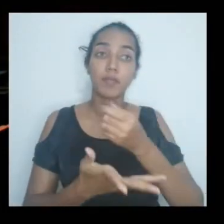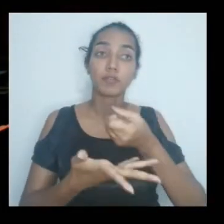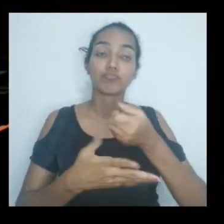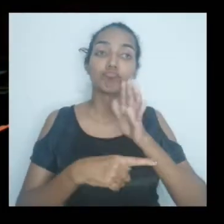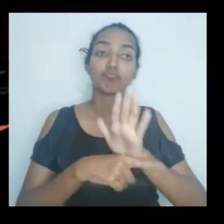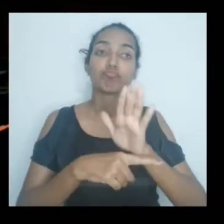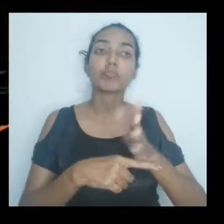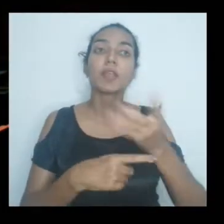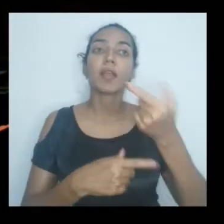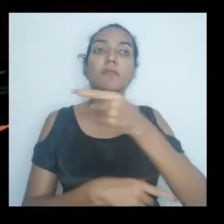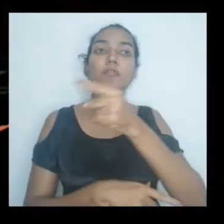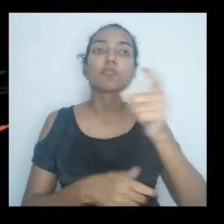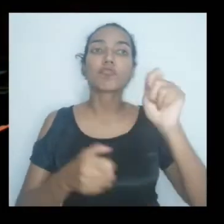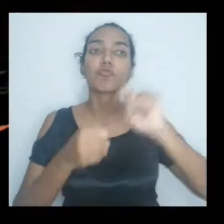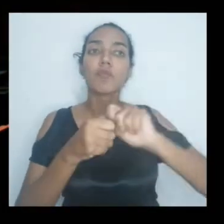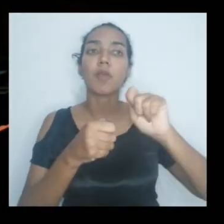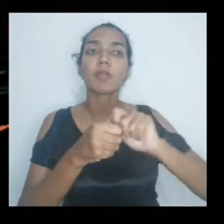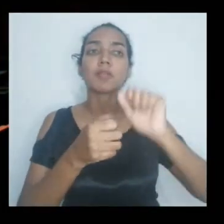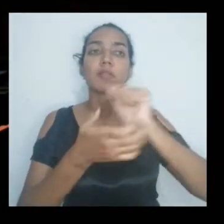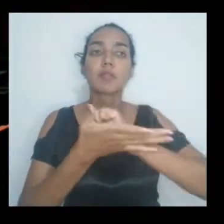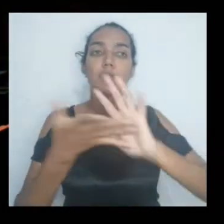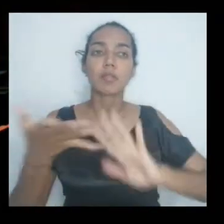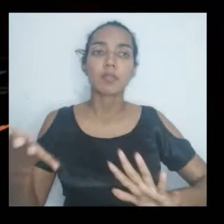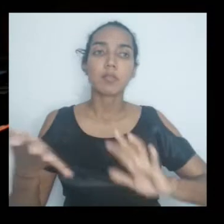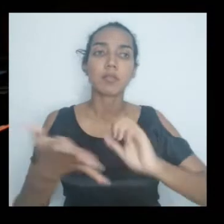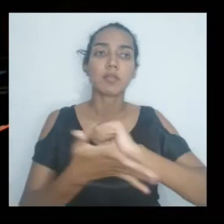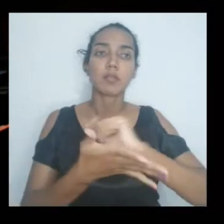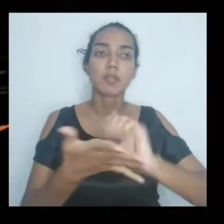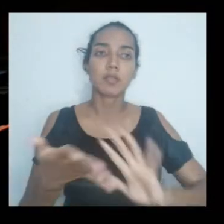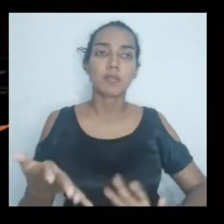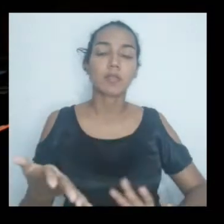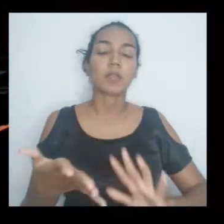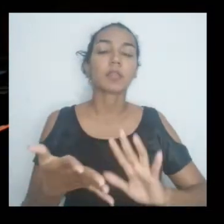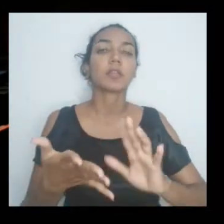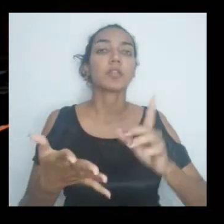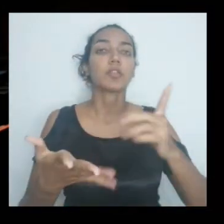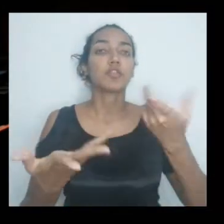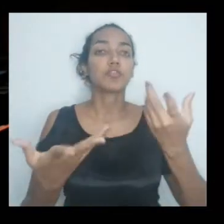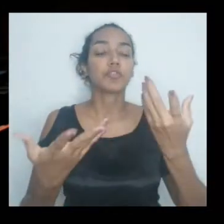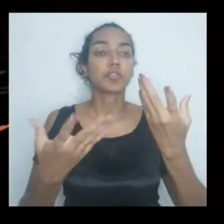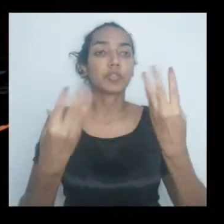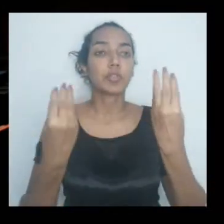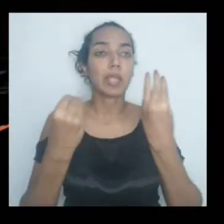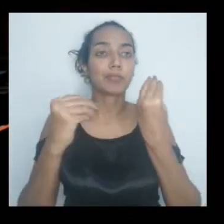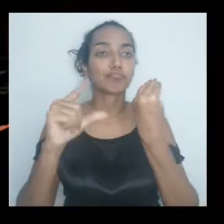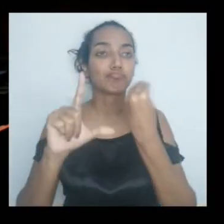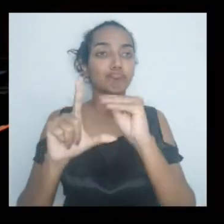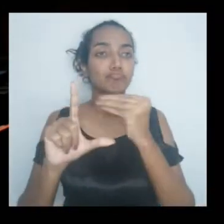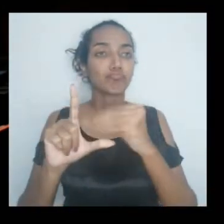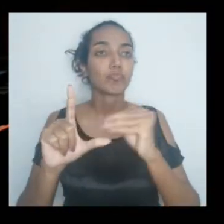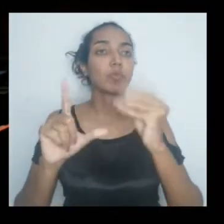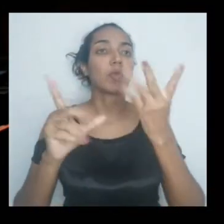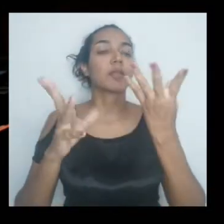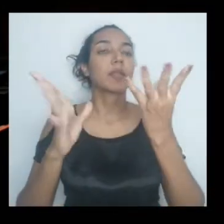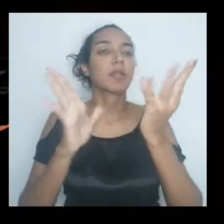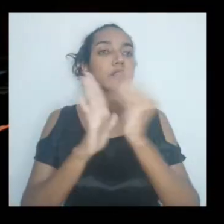exercícios. Então, a gente tenta disponibilizar esse conteúdo aí para esclarecer qualquer dúvida que venha a